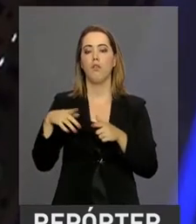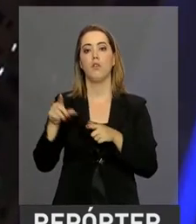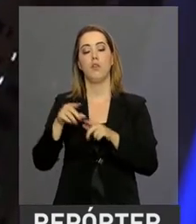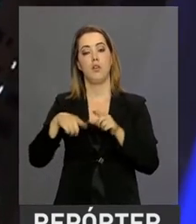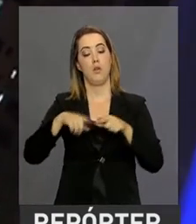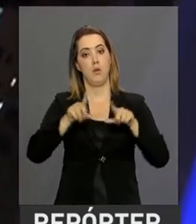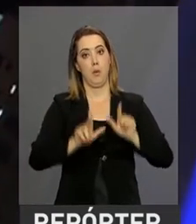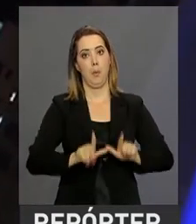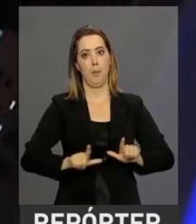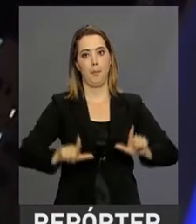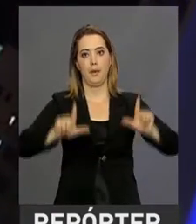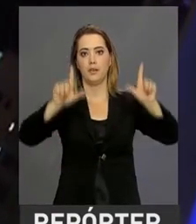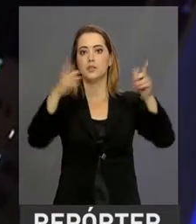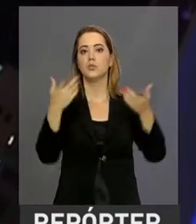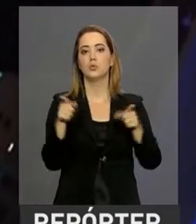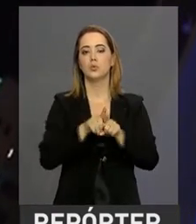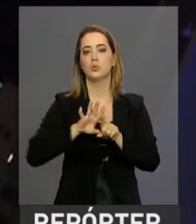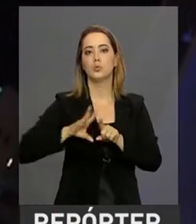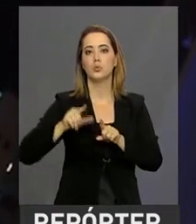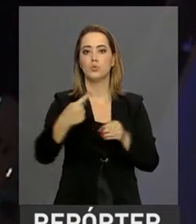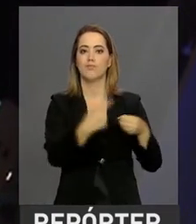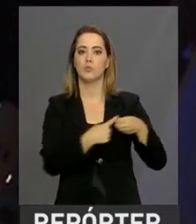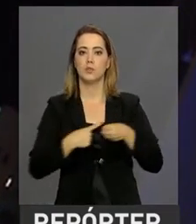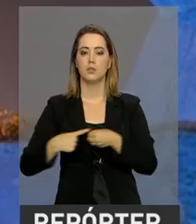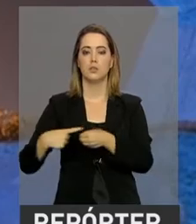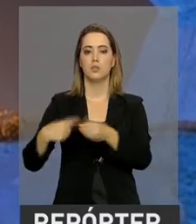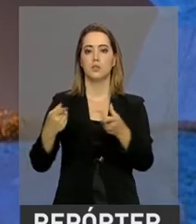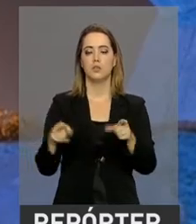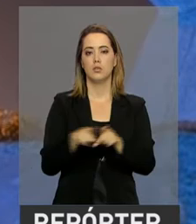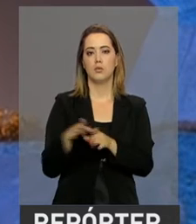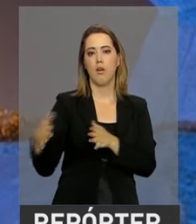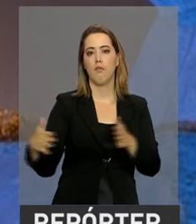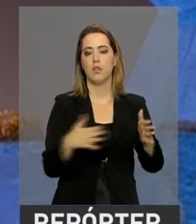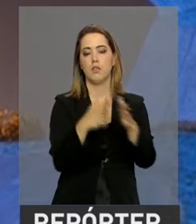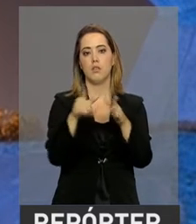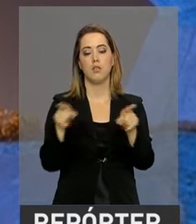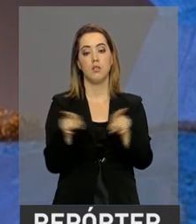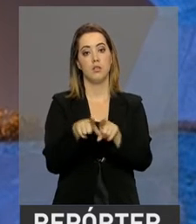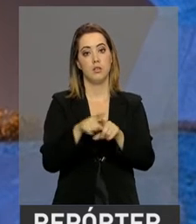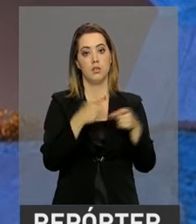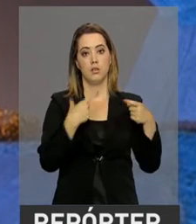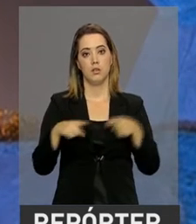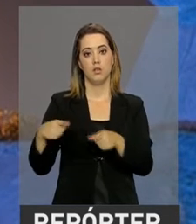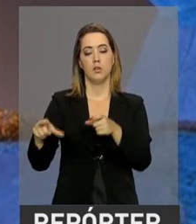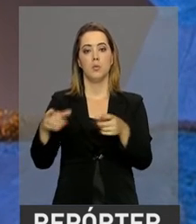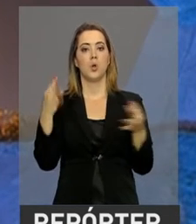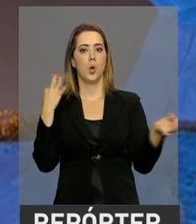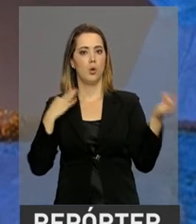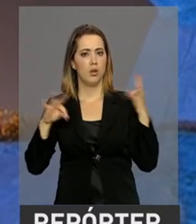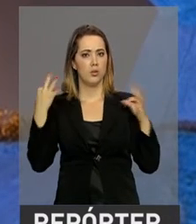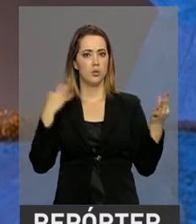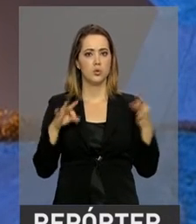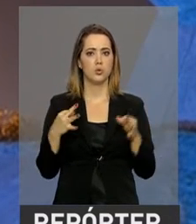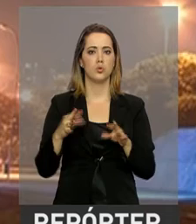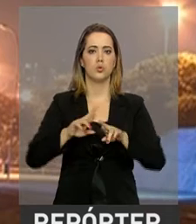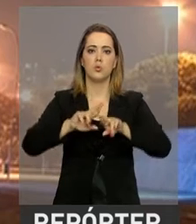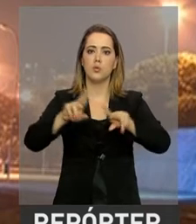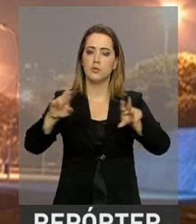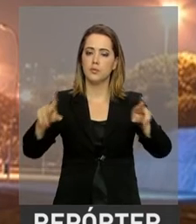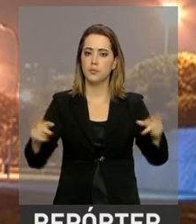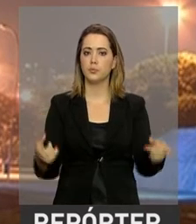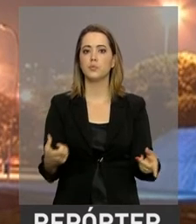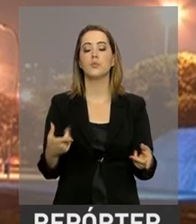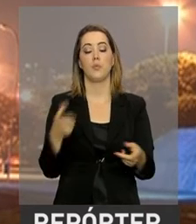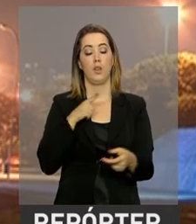comerciais do centro da cidade e da avenida paulista além de monumentos tradicionais em pontos turísticos como a região do ibirapuera